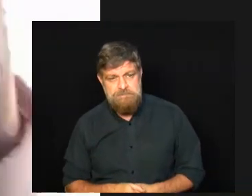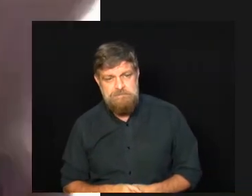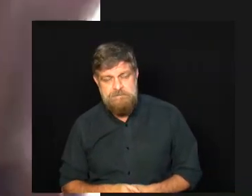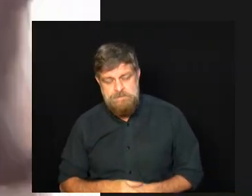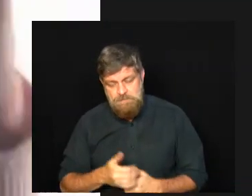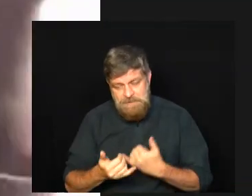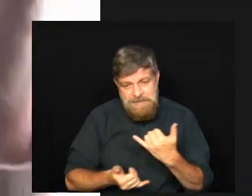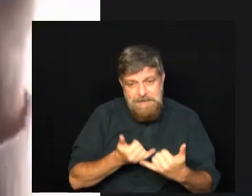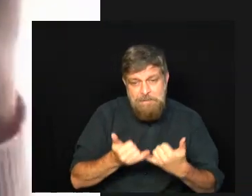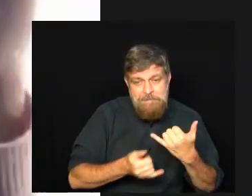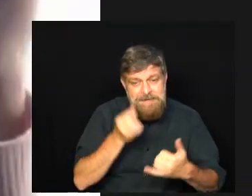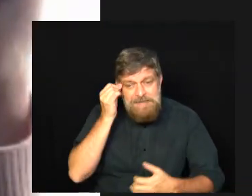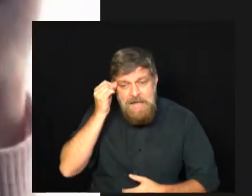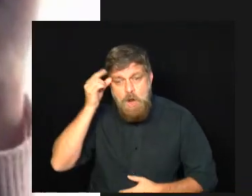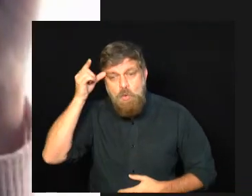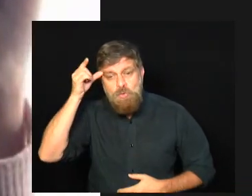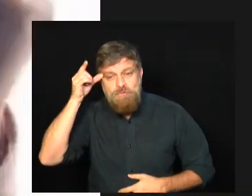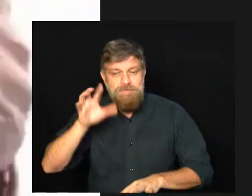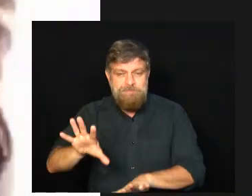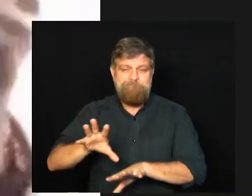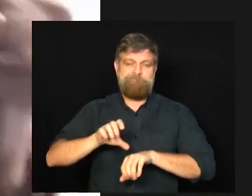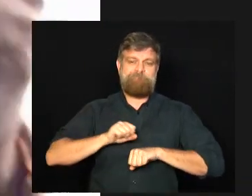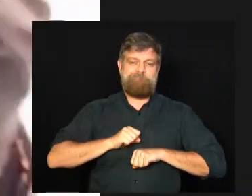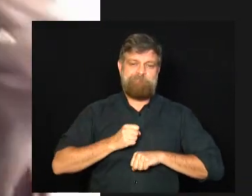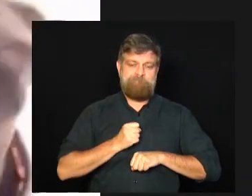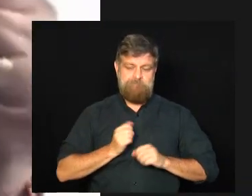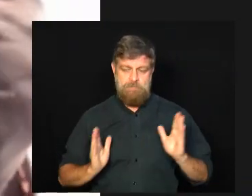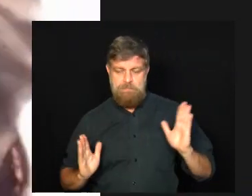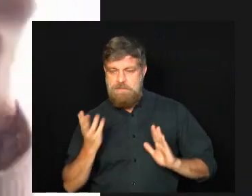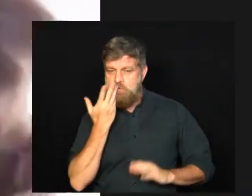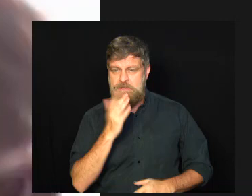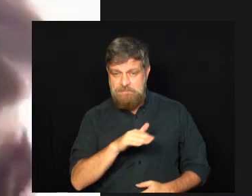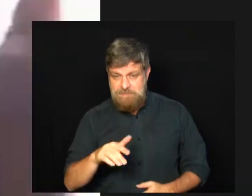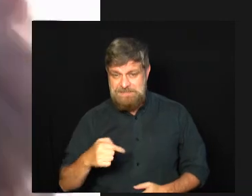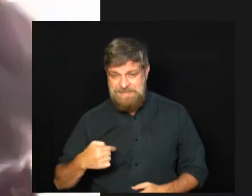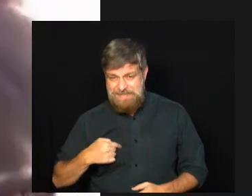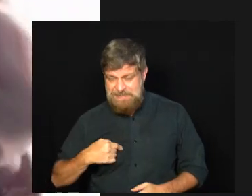patrimônio lúdico da infância. É isto que eu quero, que